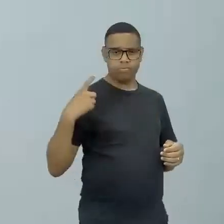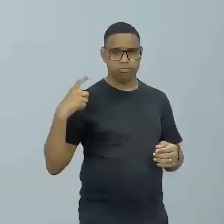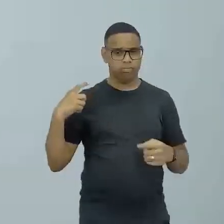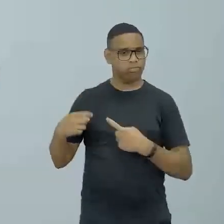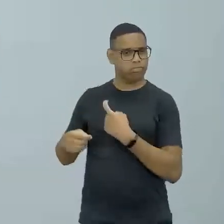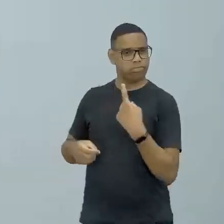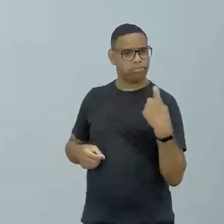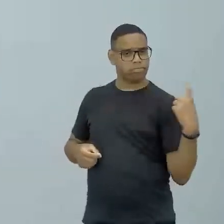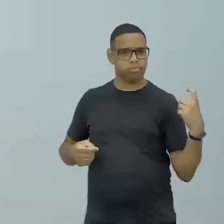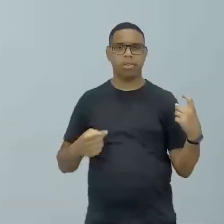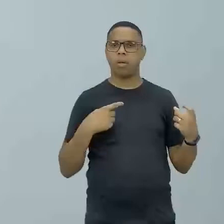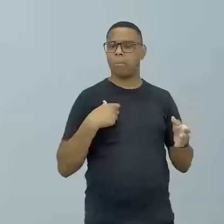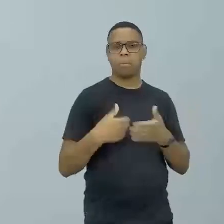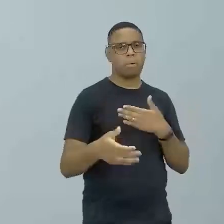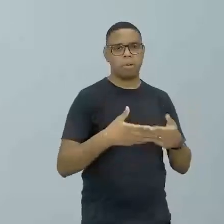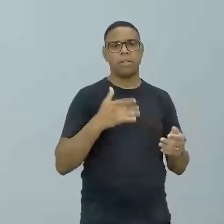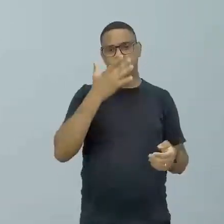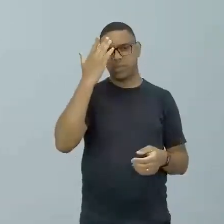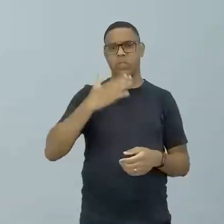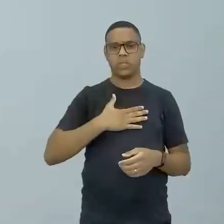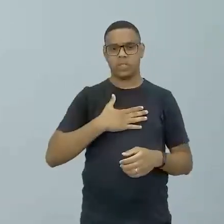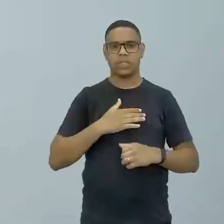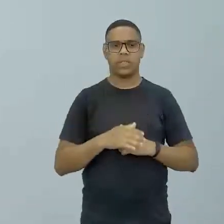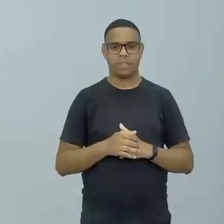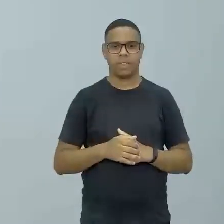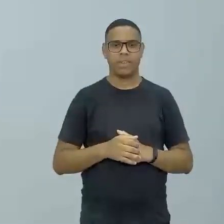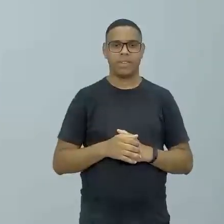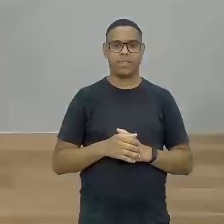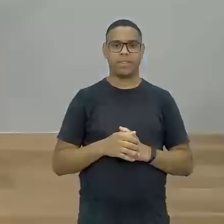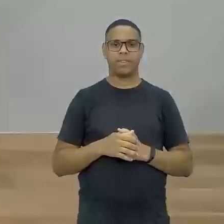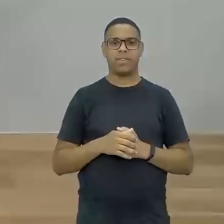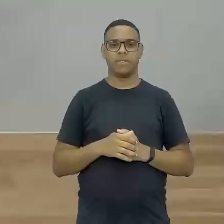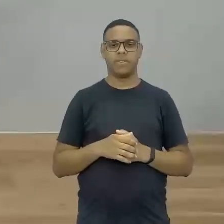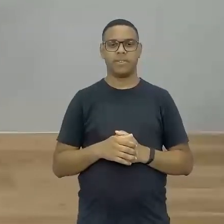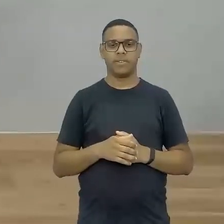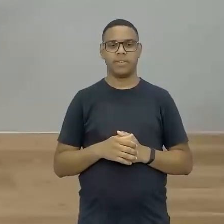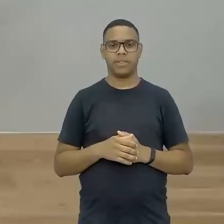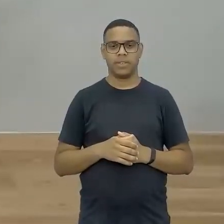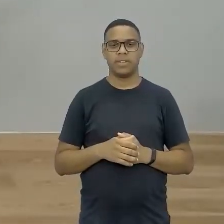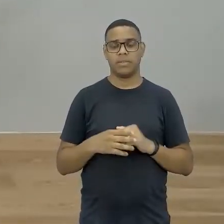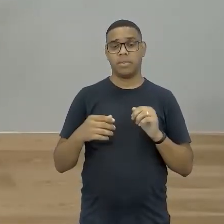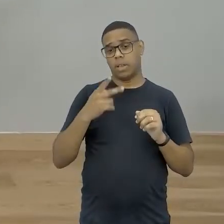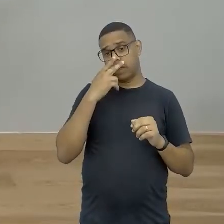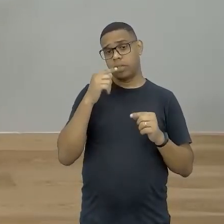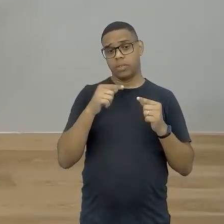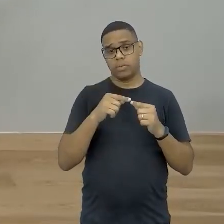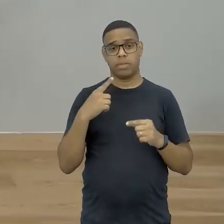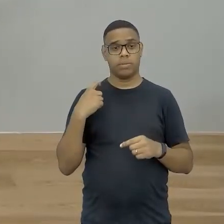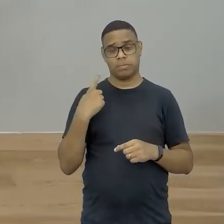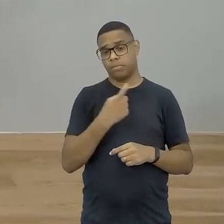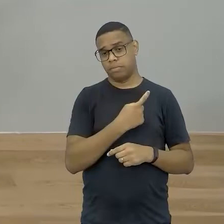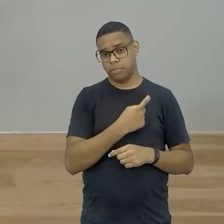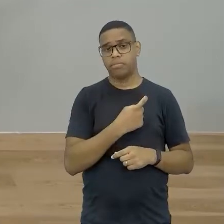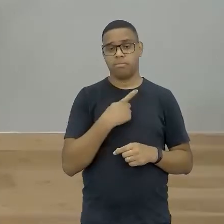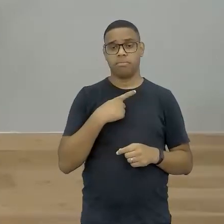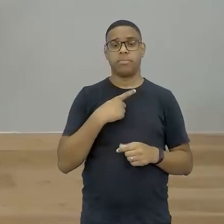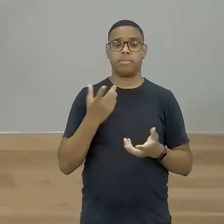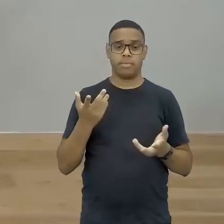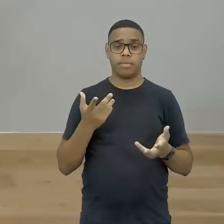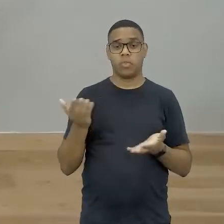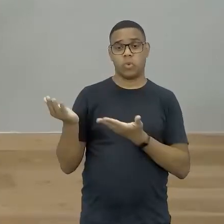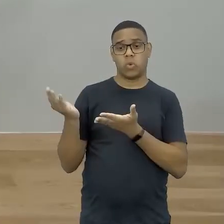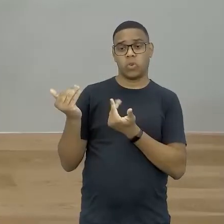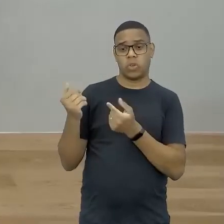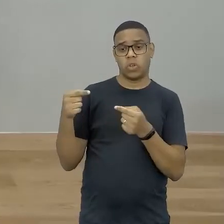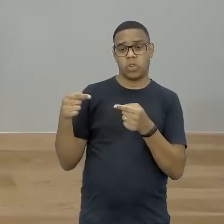Pode ser de roupa, de É, carro, de pode ser de tudo. tudo. É clássico. É boa ideia. Propaganda de perfume Eles provavelmente tradicionais ou francês.